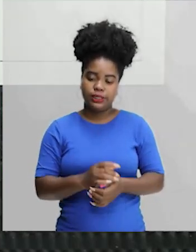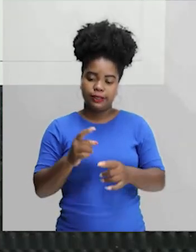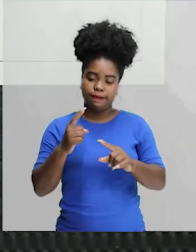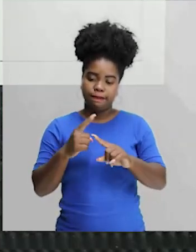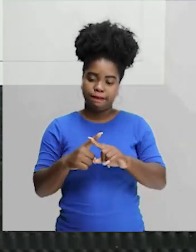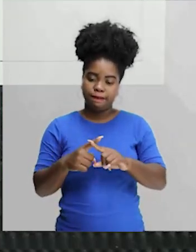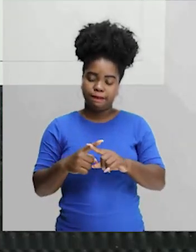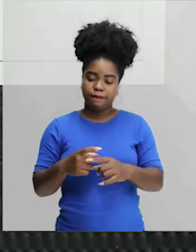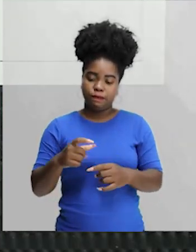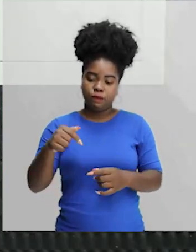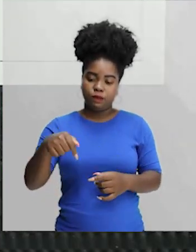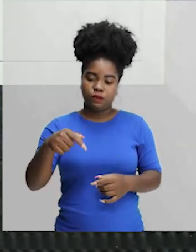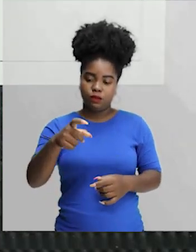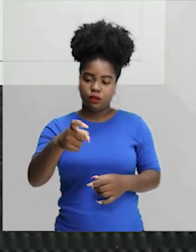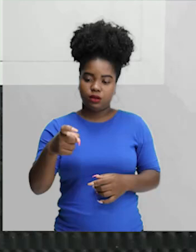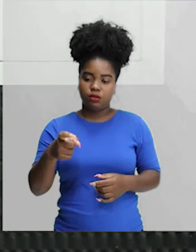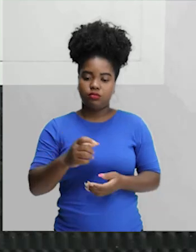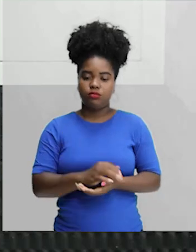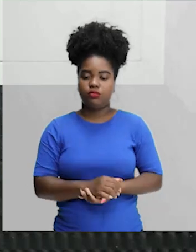multiplicado por qx,